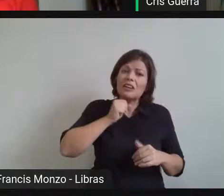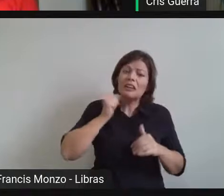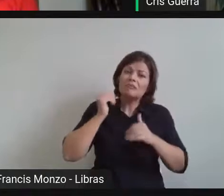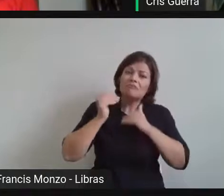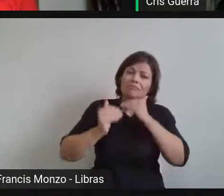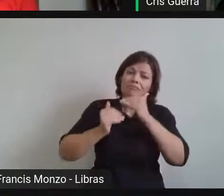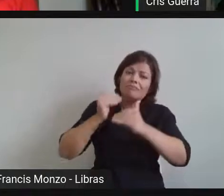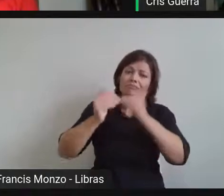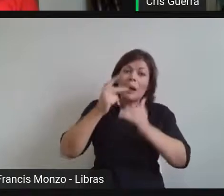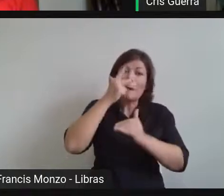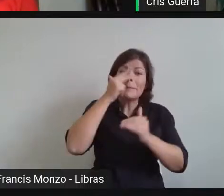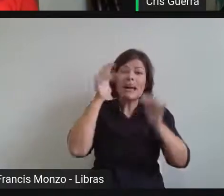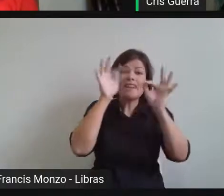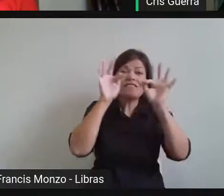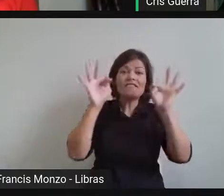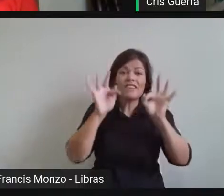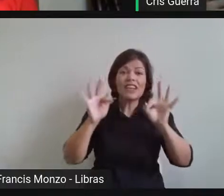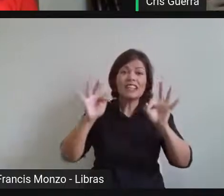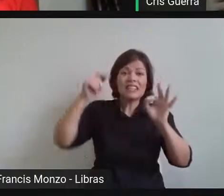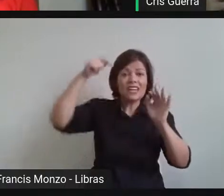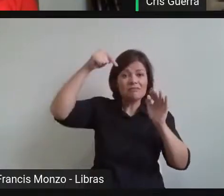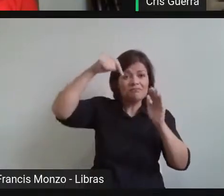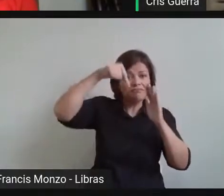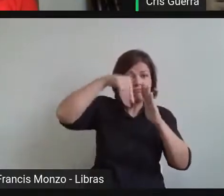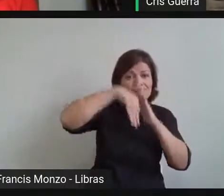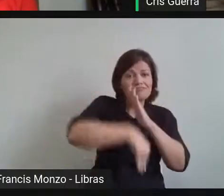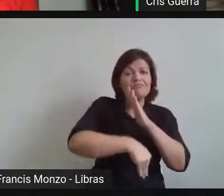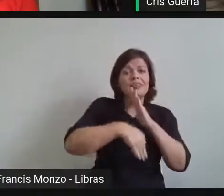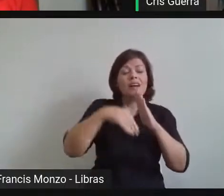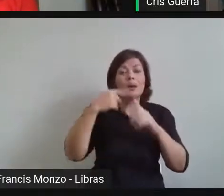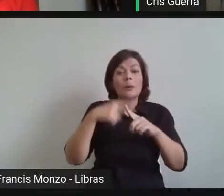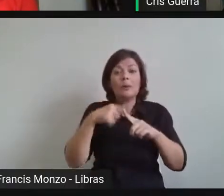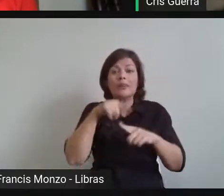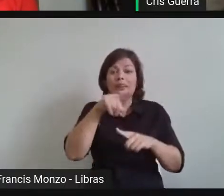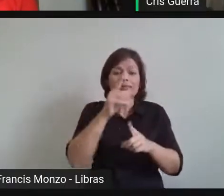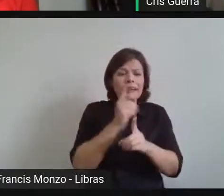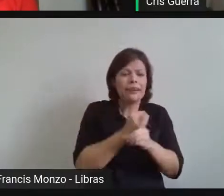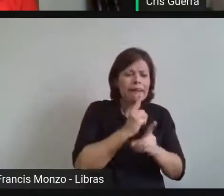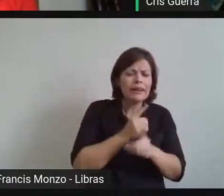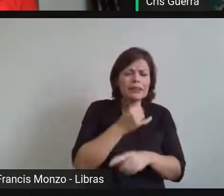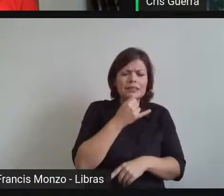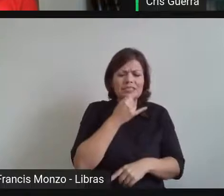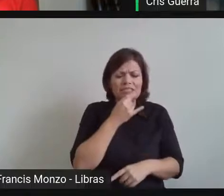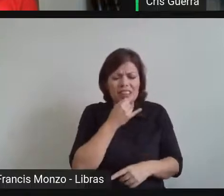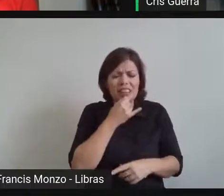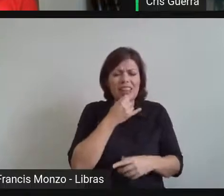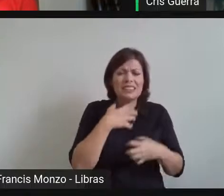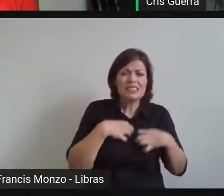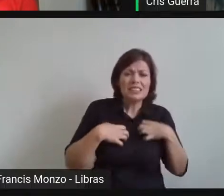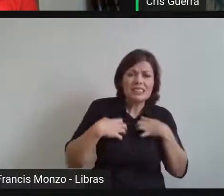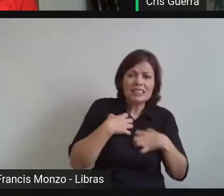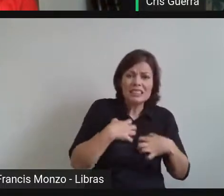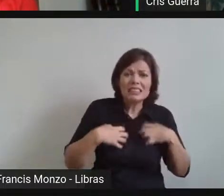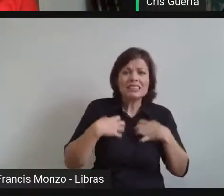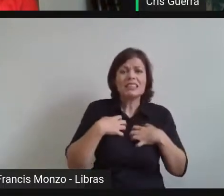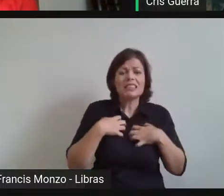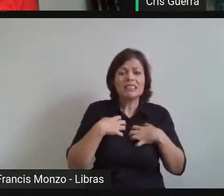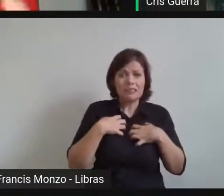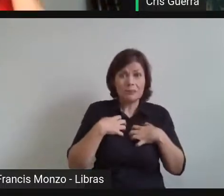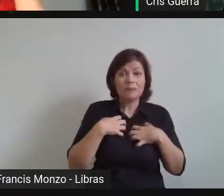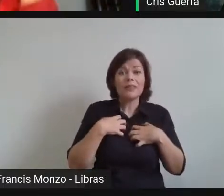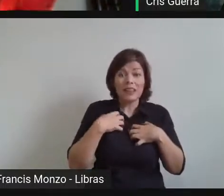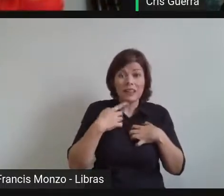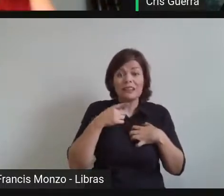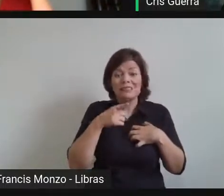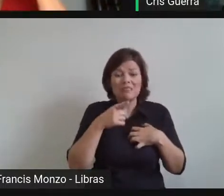felicidade vai caindo, você vai descobrindo que existem frustrações, existem limitações, existe pode ou não pode, né? Porque imagina, um bebê nasce, quando